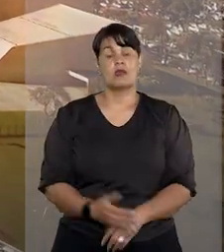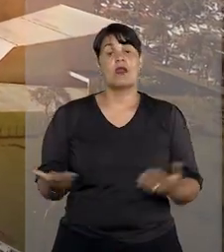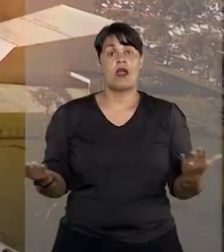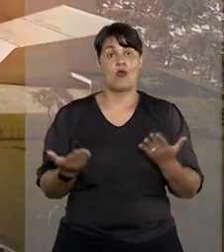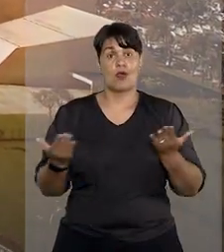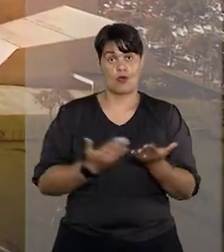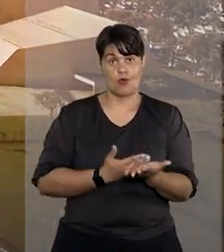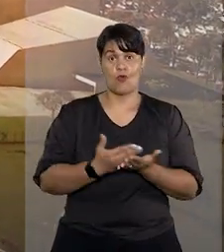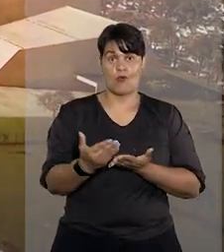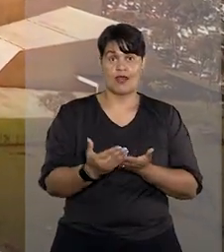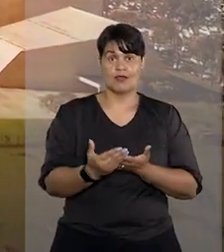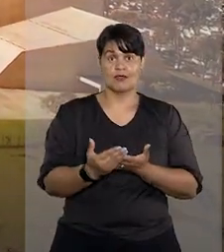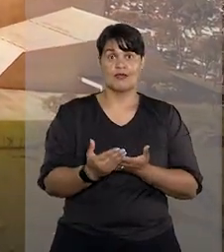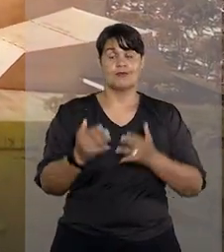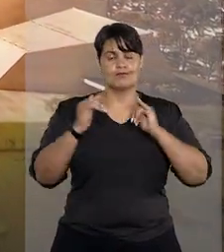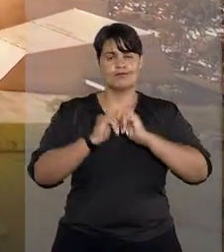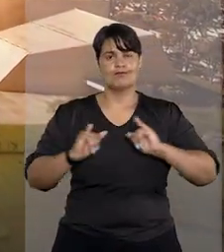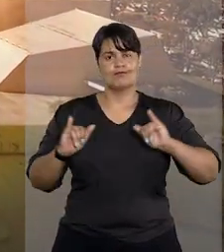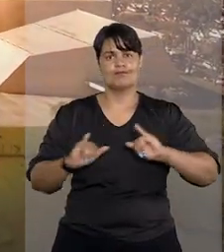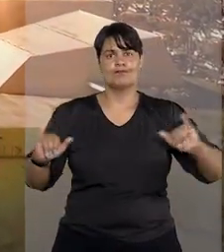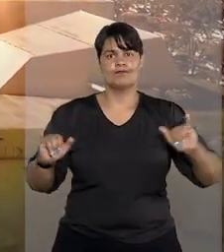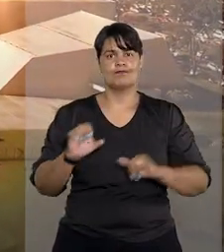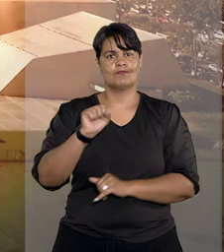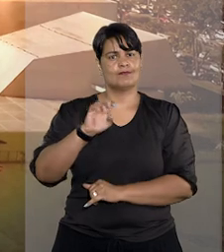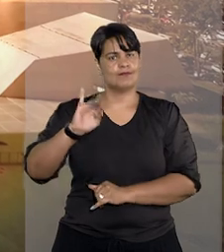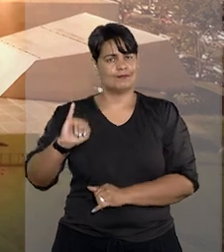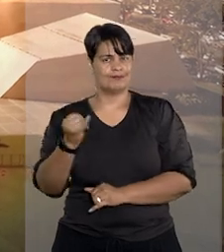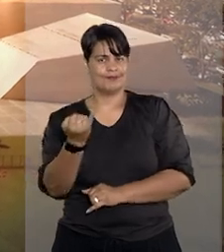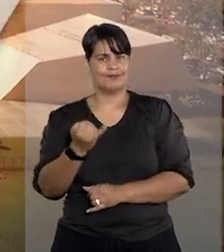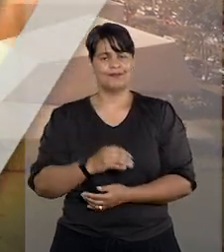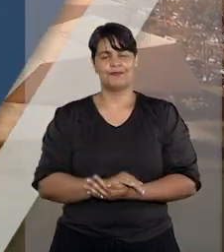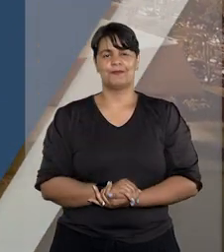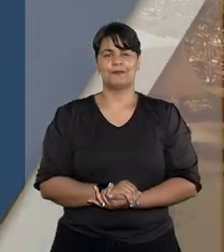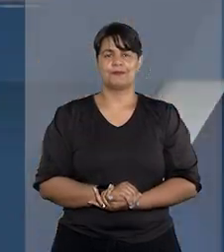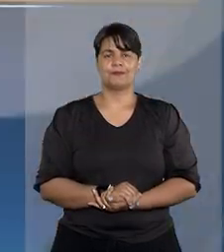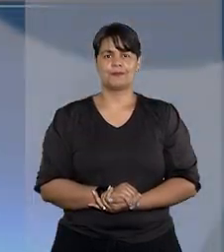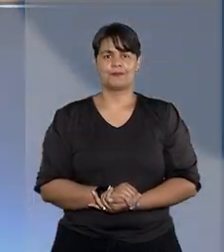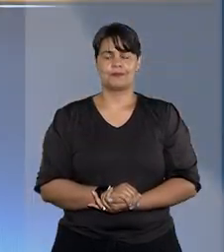Começa agora o programa do Superior Tribunal de Justiça.